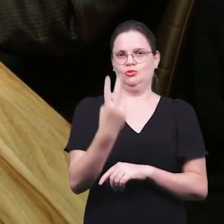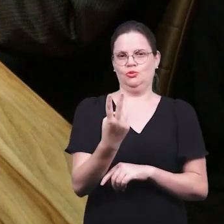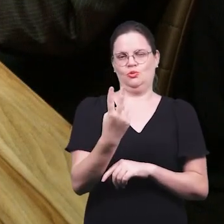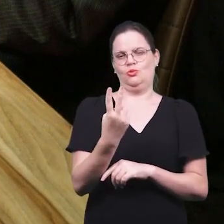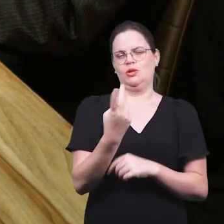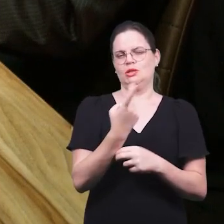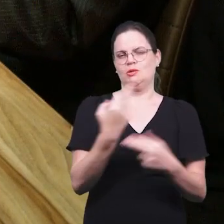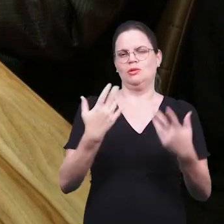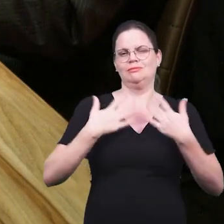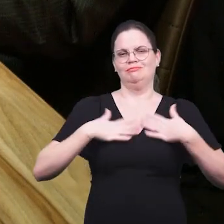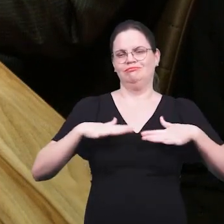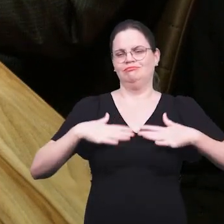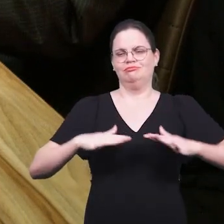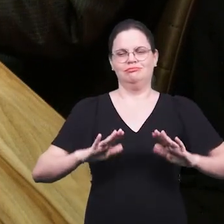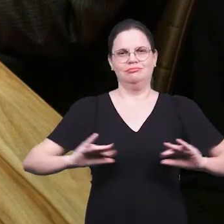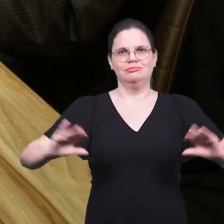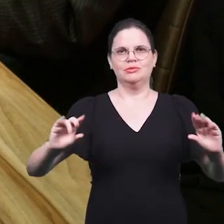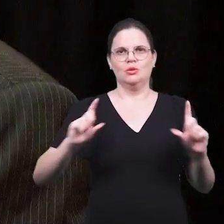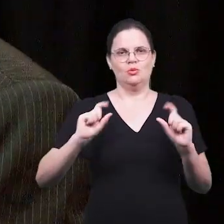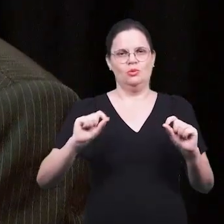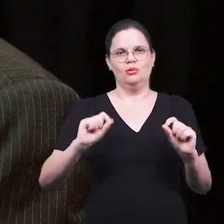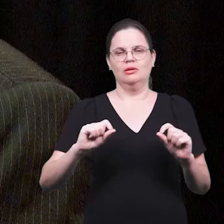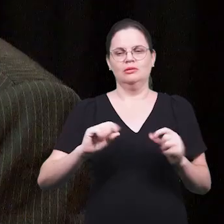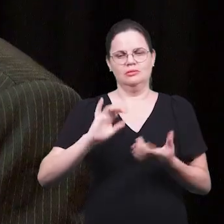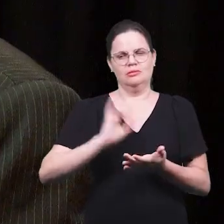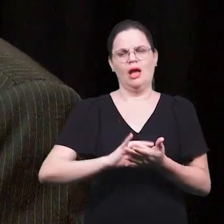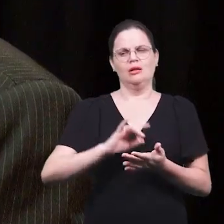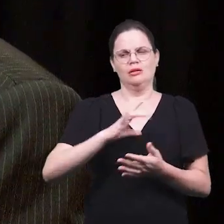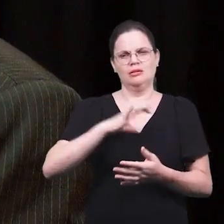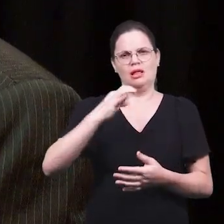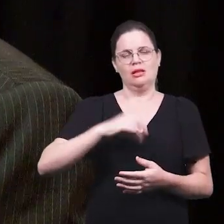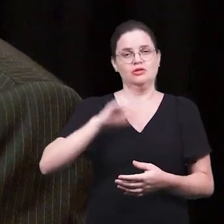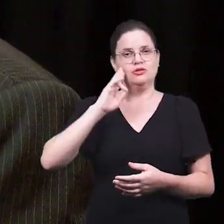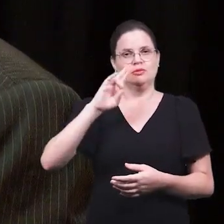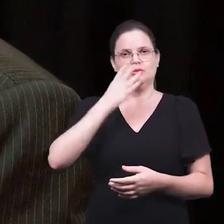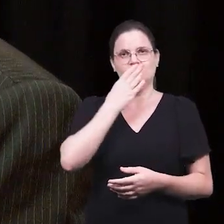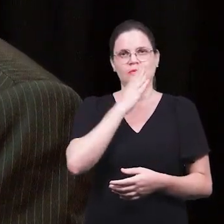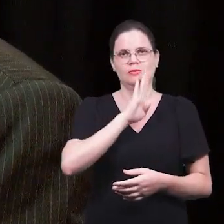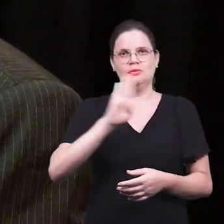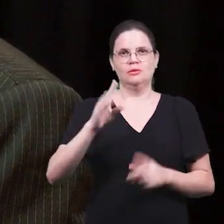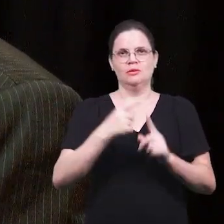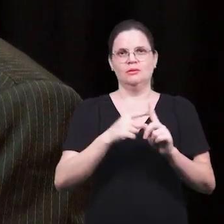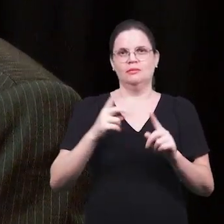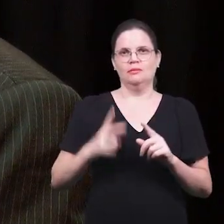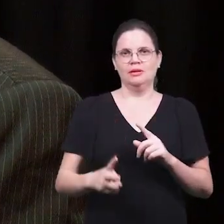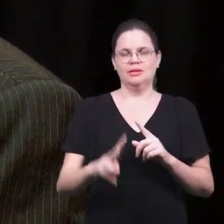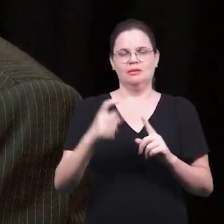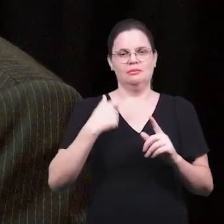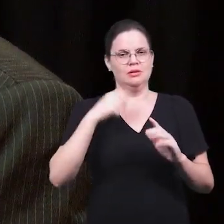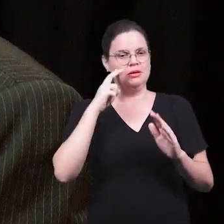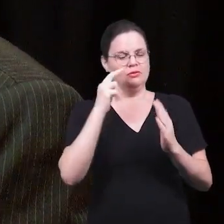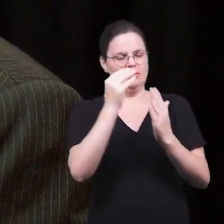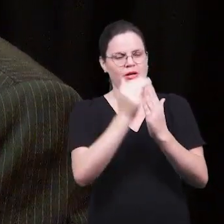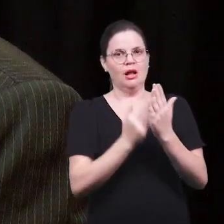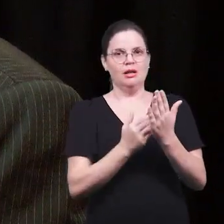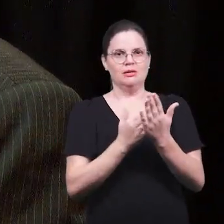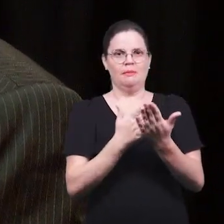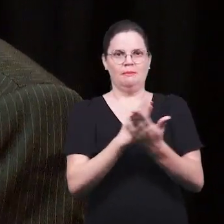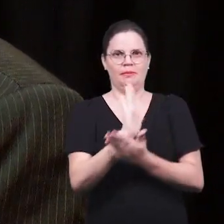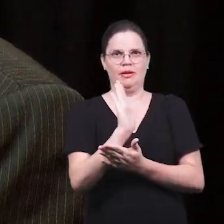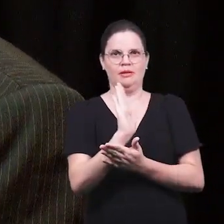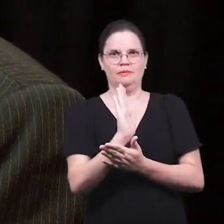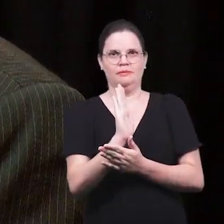me confortavam, Júlio. Uma delas é a igreja, o fato de estar na igreja, né? Mas todas as vezes que eu olhava para a lista de aprovados